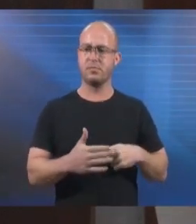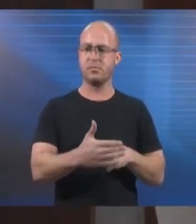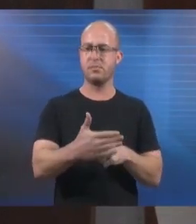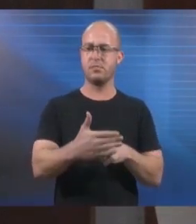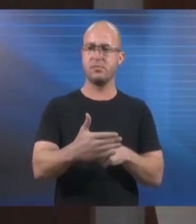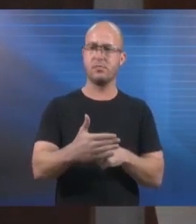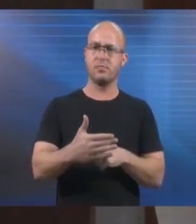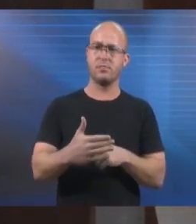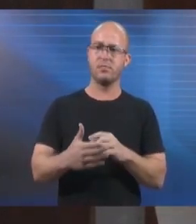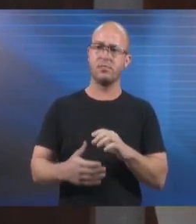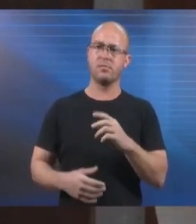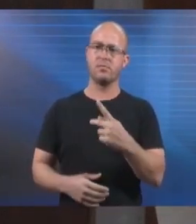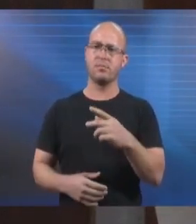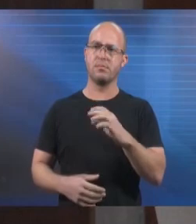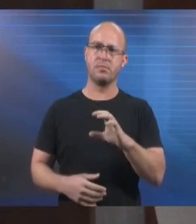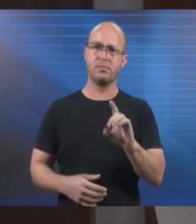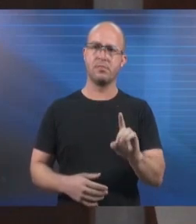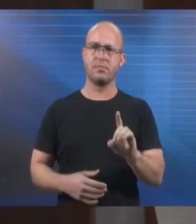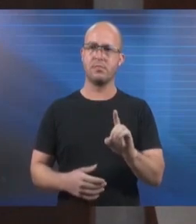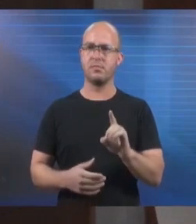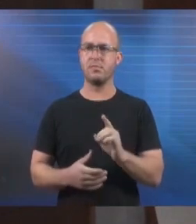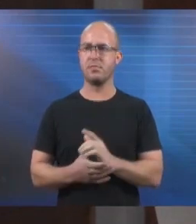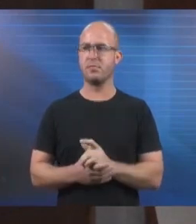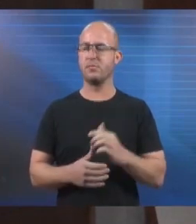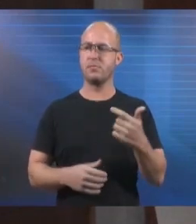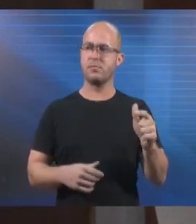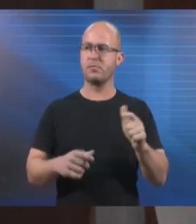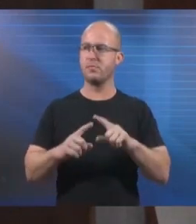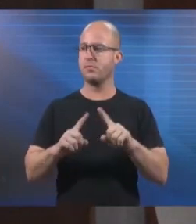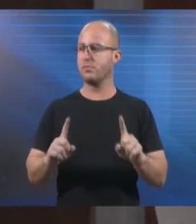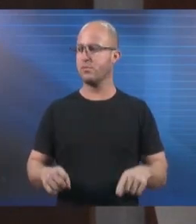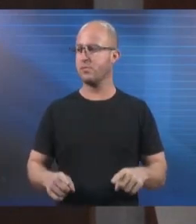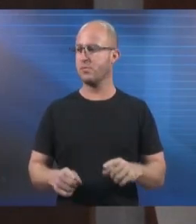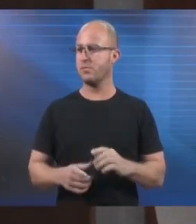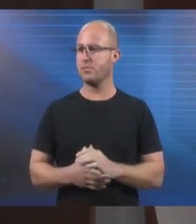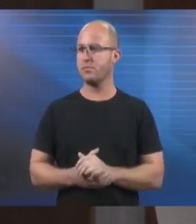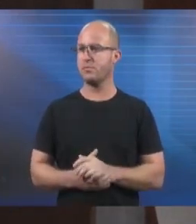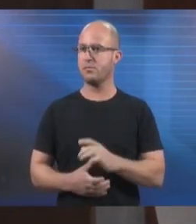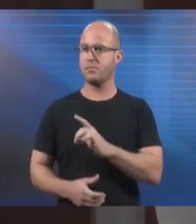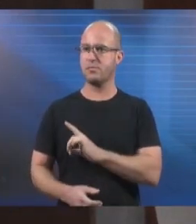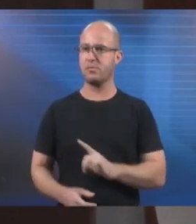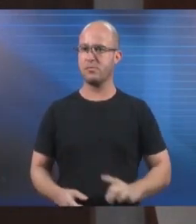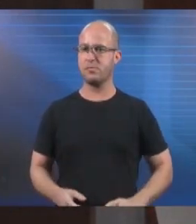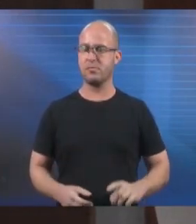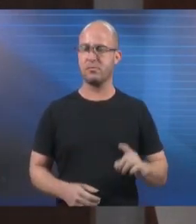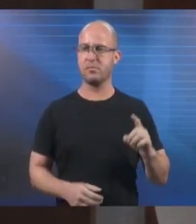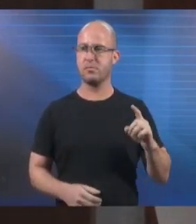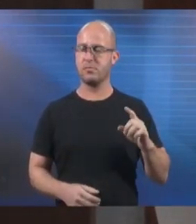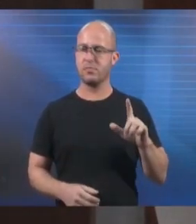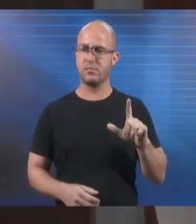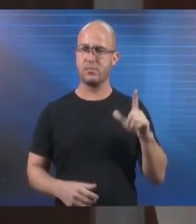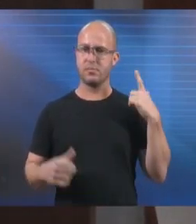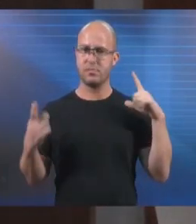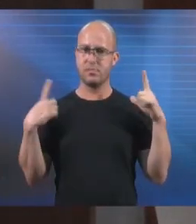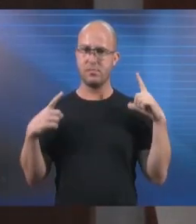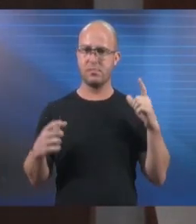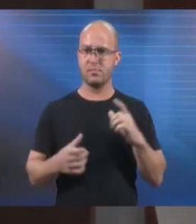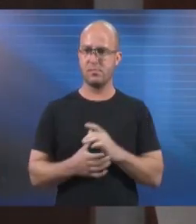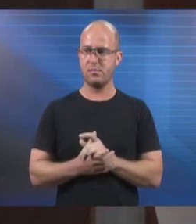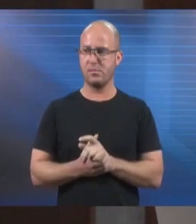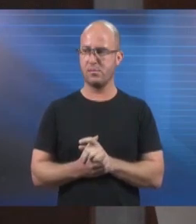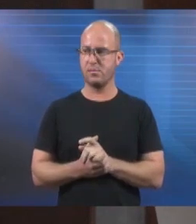a usuários de pcd no detão e outras providências Deputado luí Eduardo requer realização de